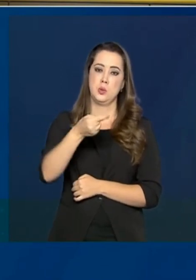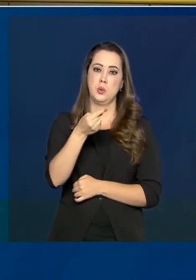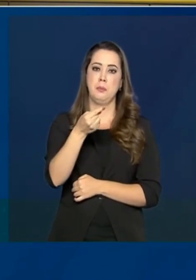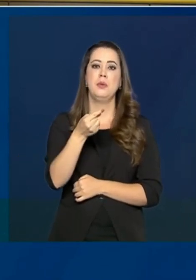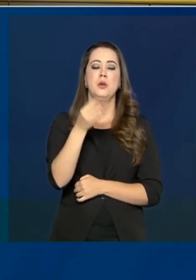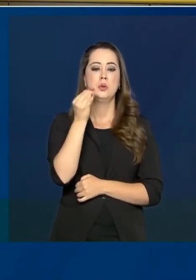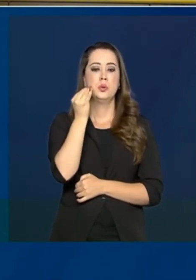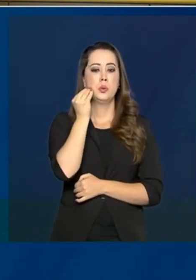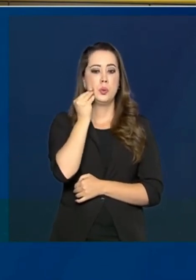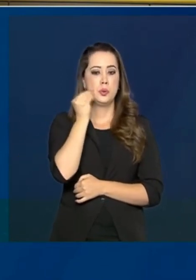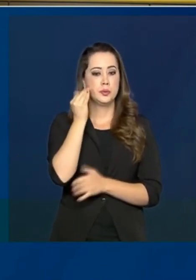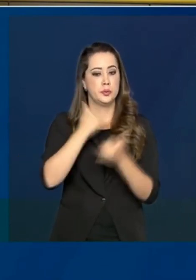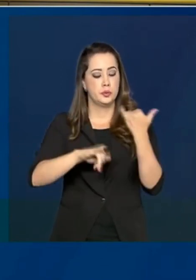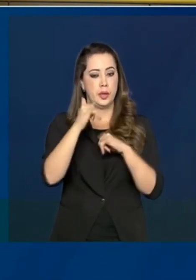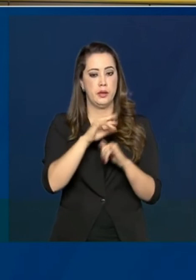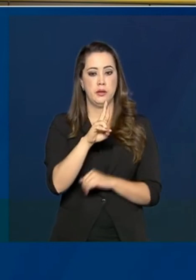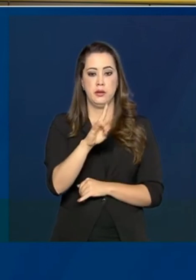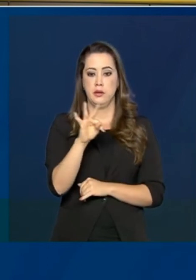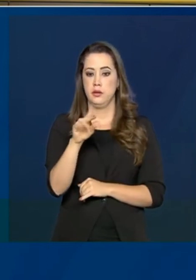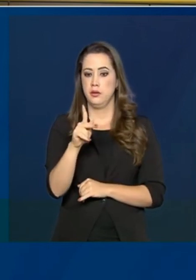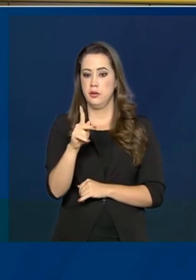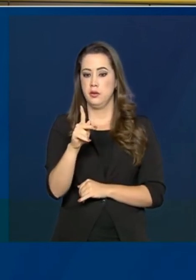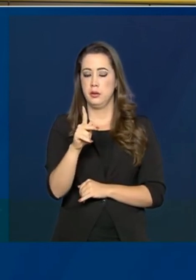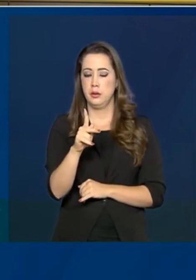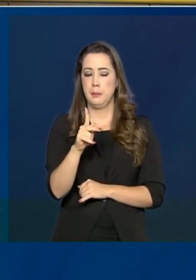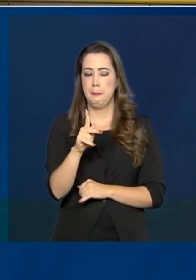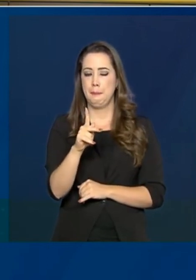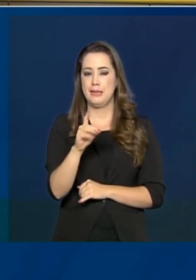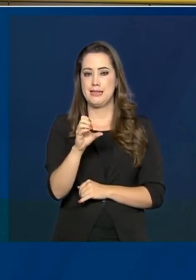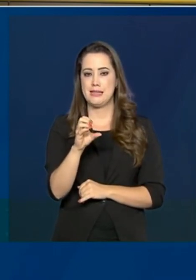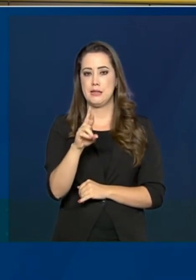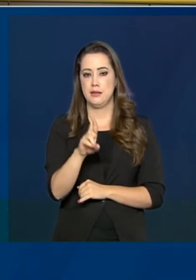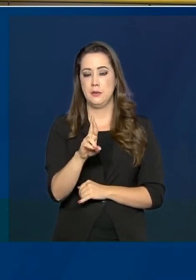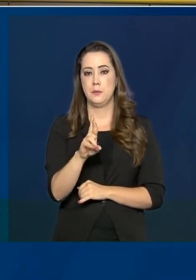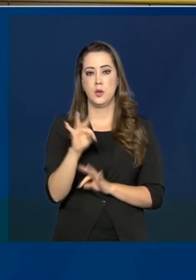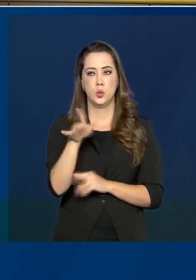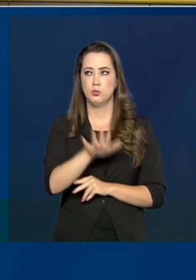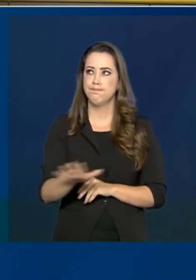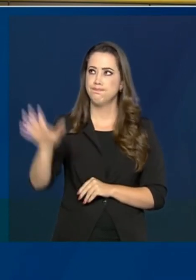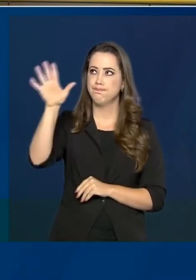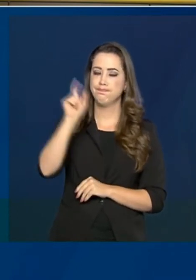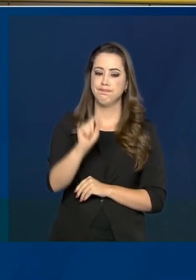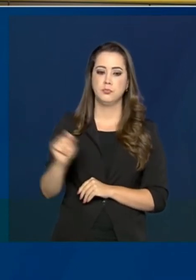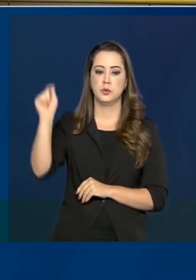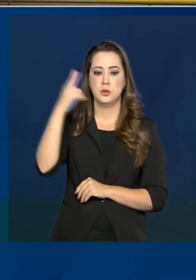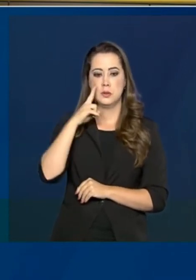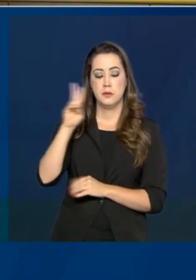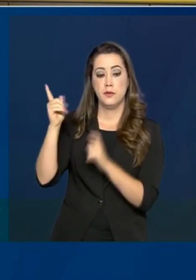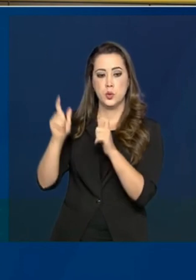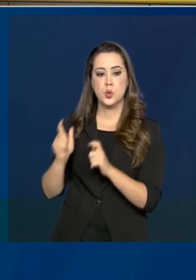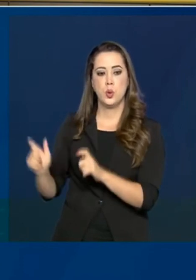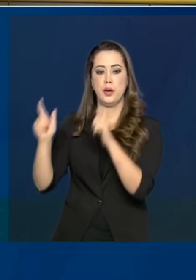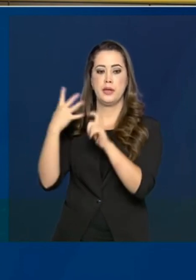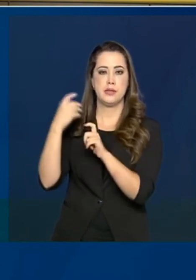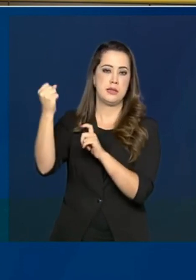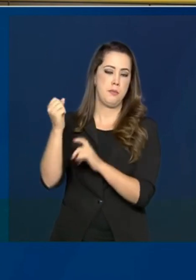6.500.852 reações de RT-PCR distribuídos para todas as unidades da federação. A distribuição está aí. São Paulo